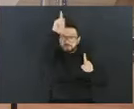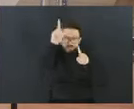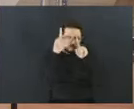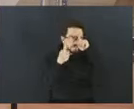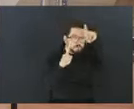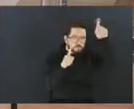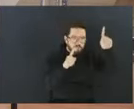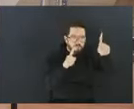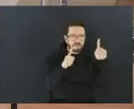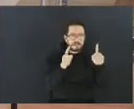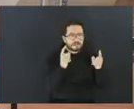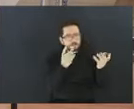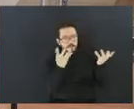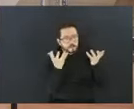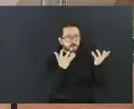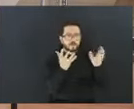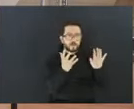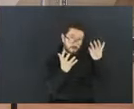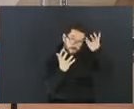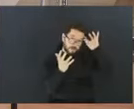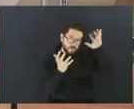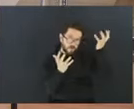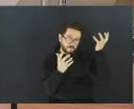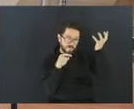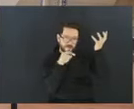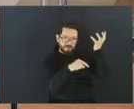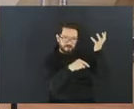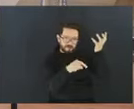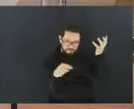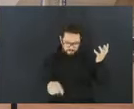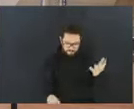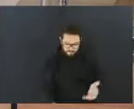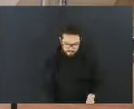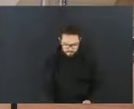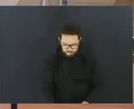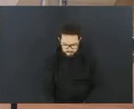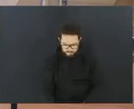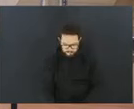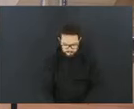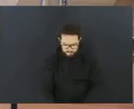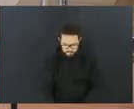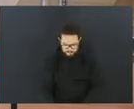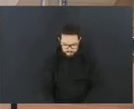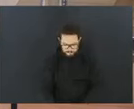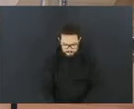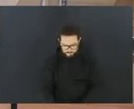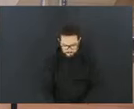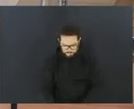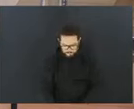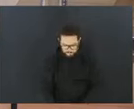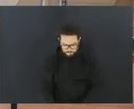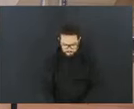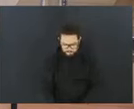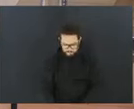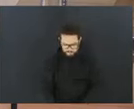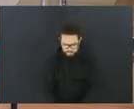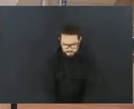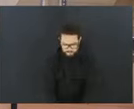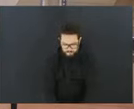aumenta-se o bem, diminui o mal. O que nós podemos fazer? Daí a gente pensou de ter uma corporação junto